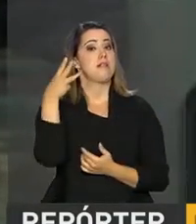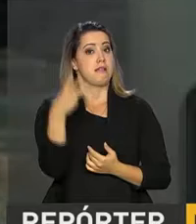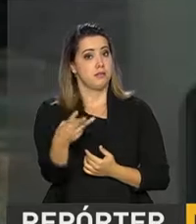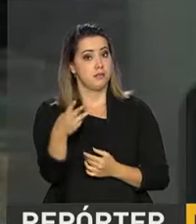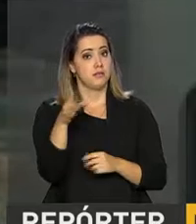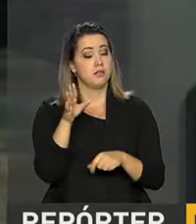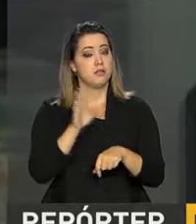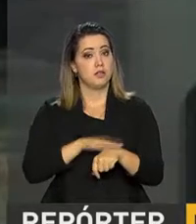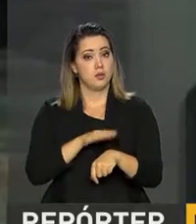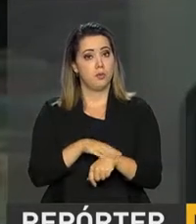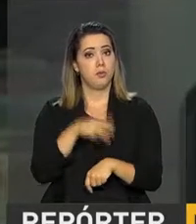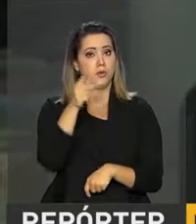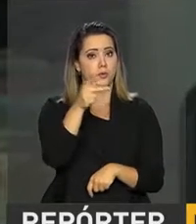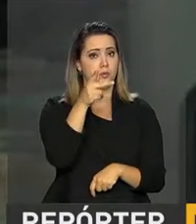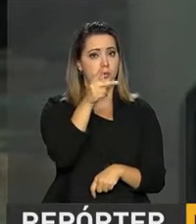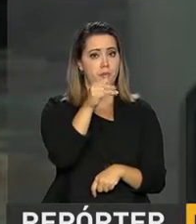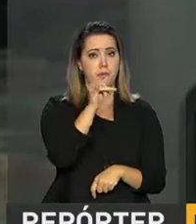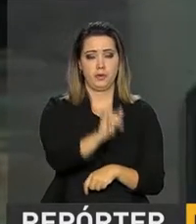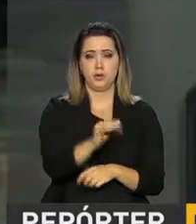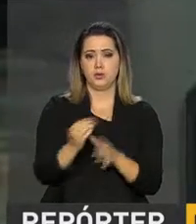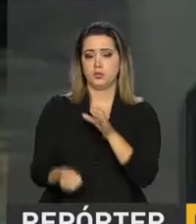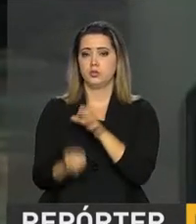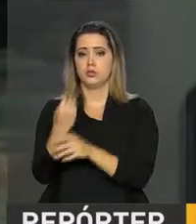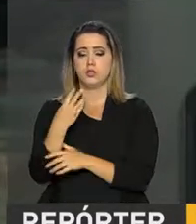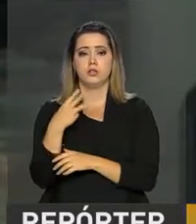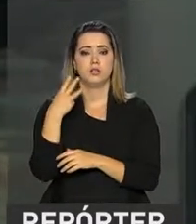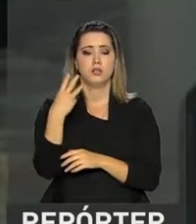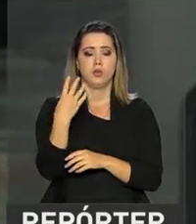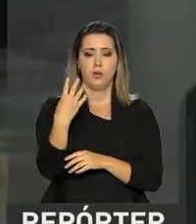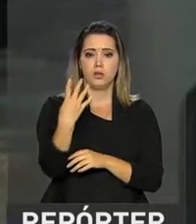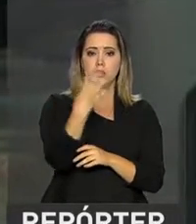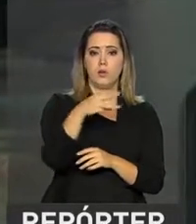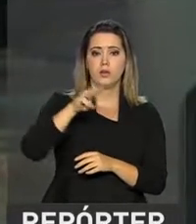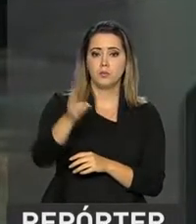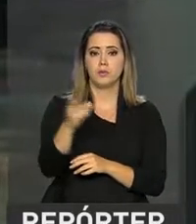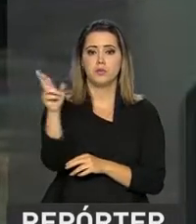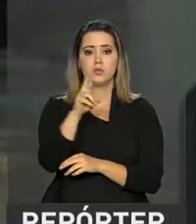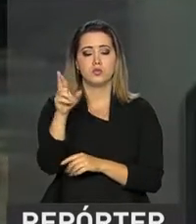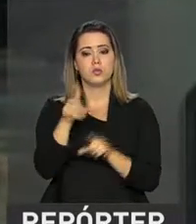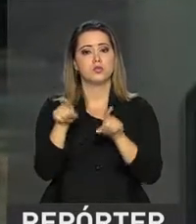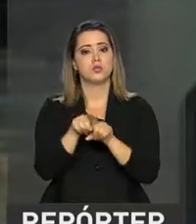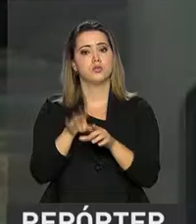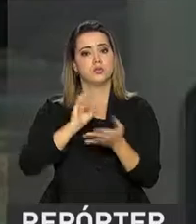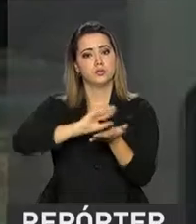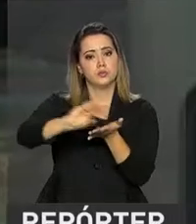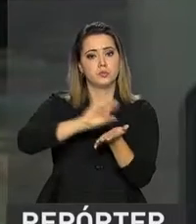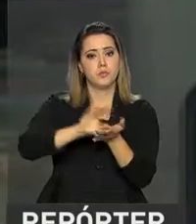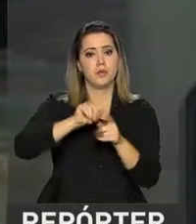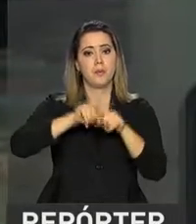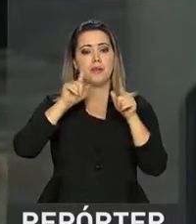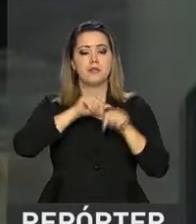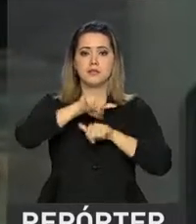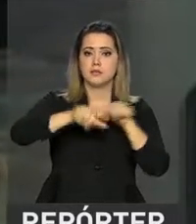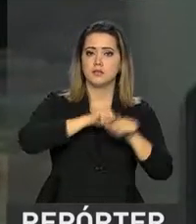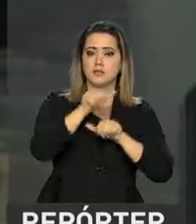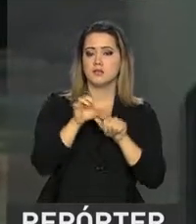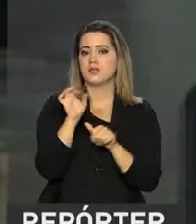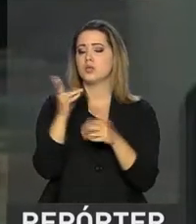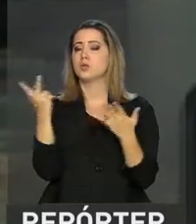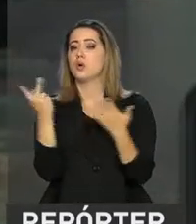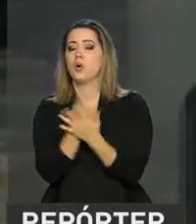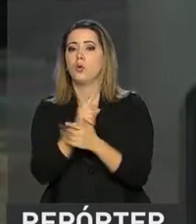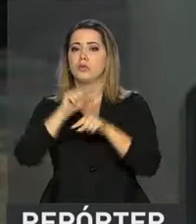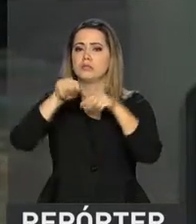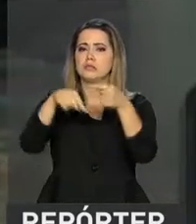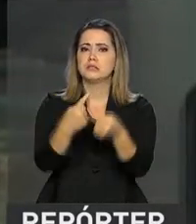44 bilhões de reais em investimentos mas a transferência dos empreendimentos a iniciativa privada só deve ocorrer